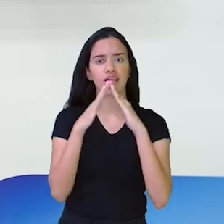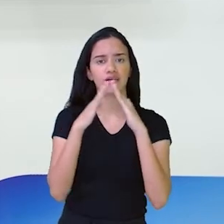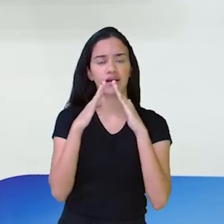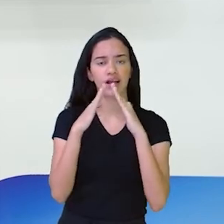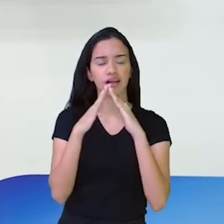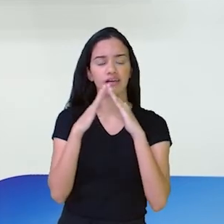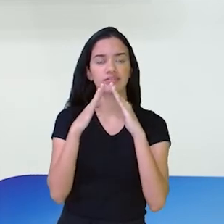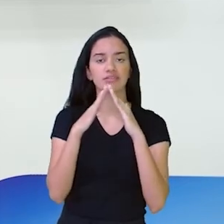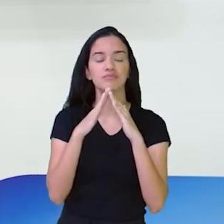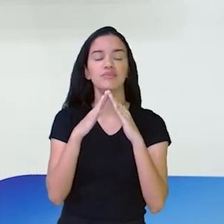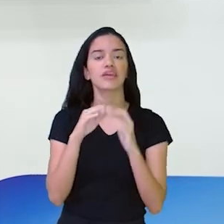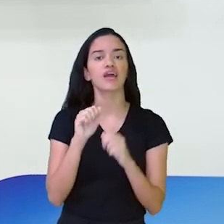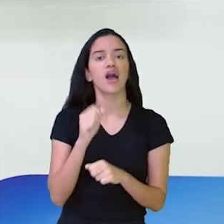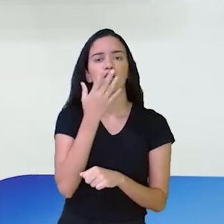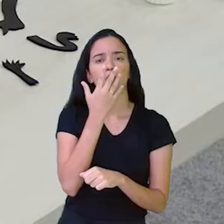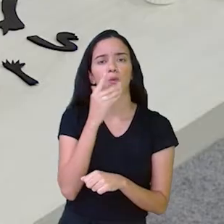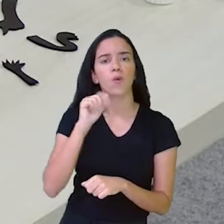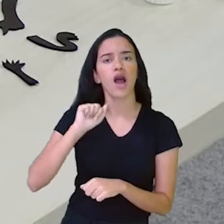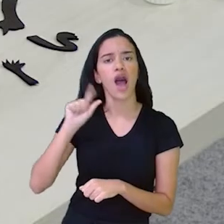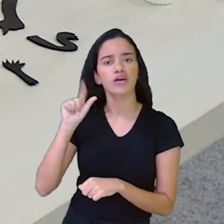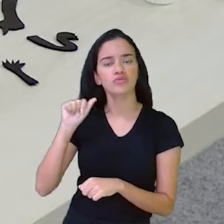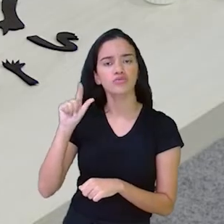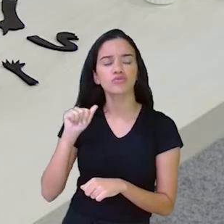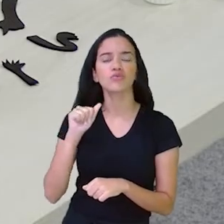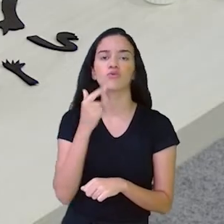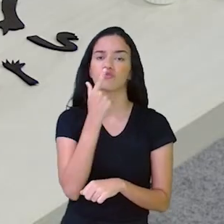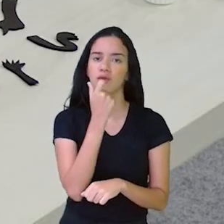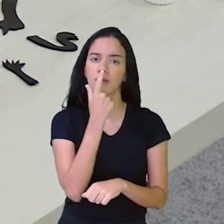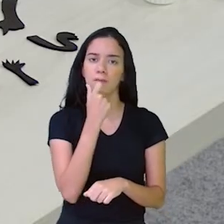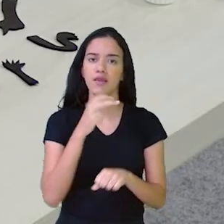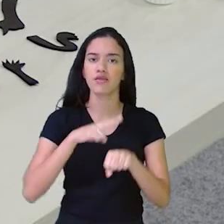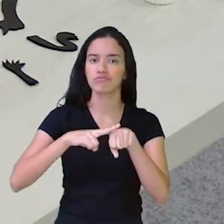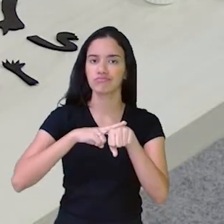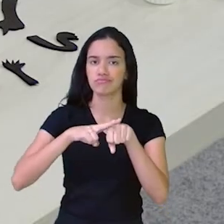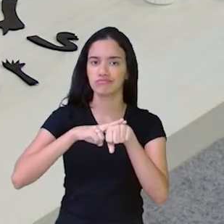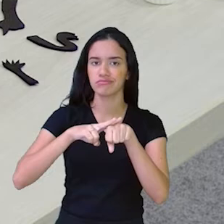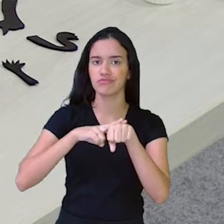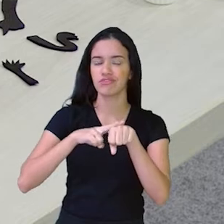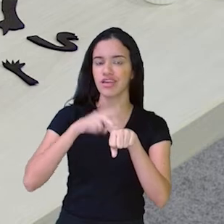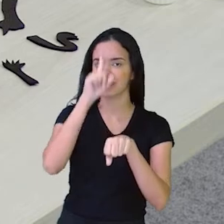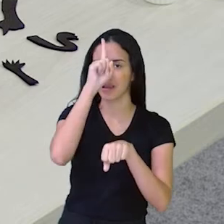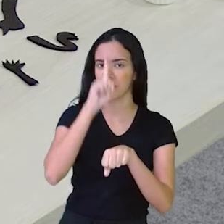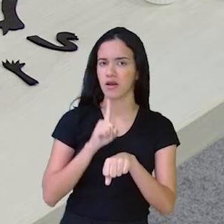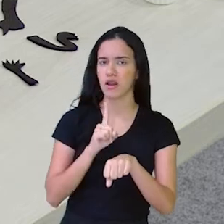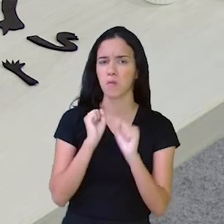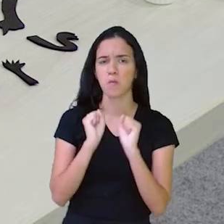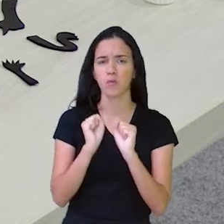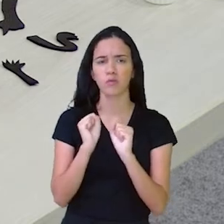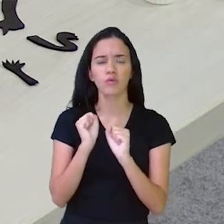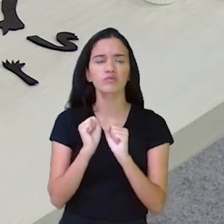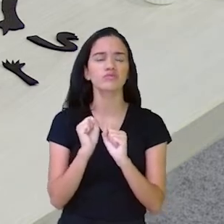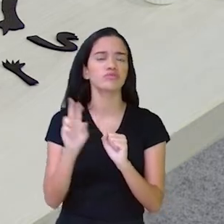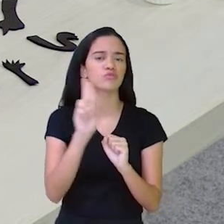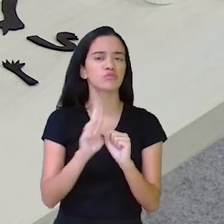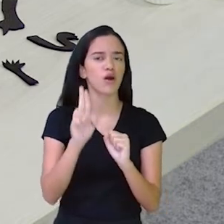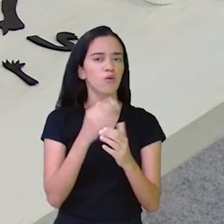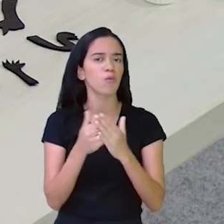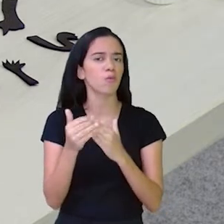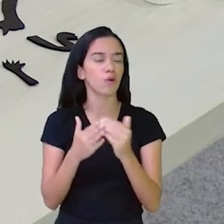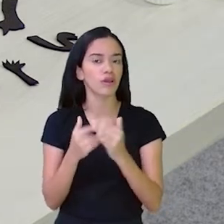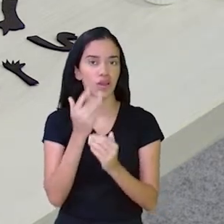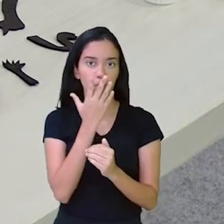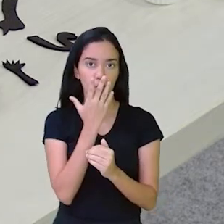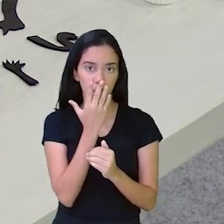azul, vermelho, verde e amarelo. Mas você pode usar a cor que você tiver na sua casa, tá bom? Alguns potes